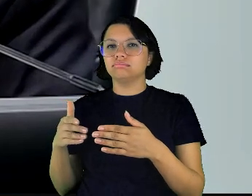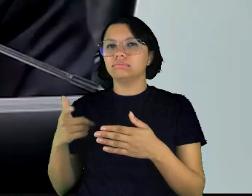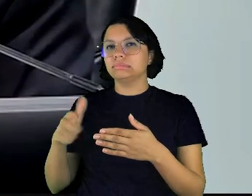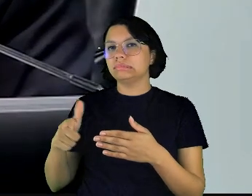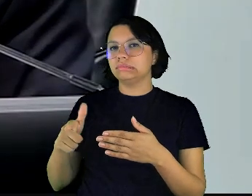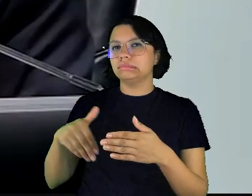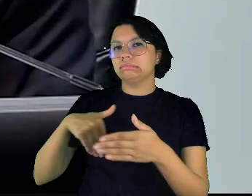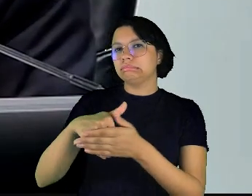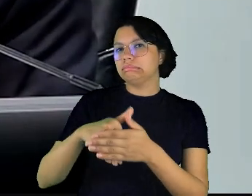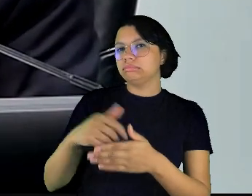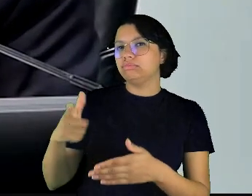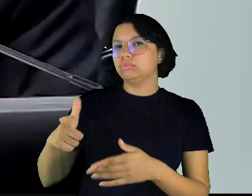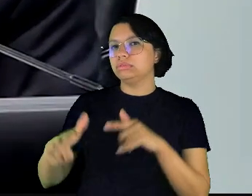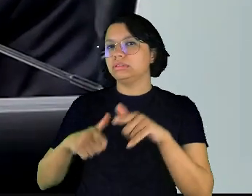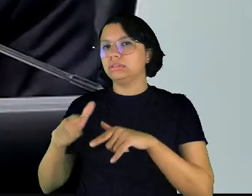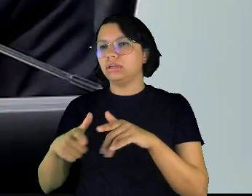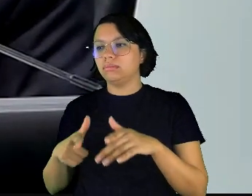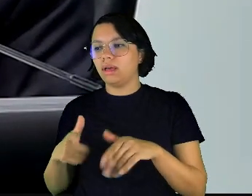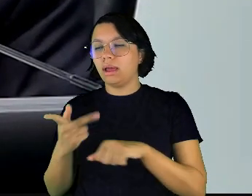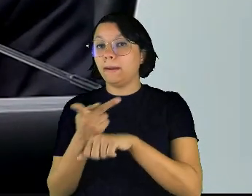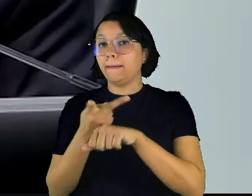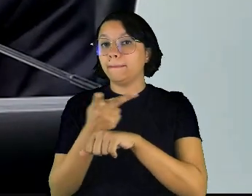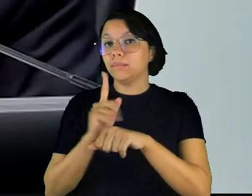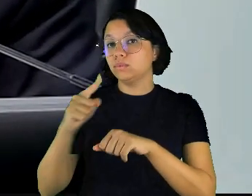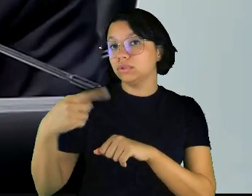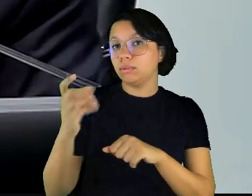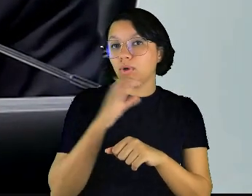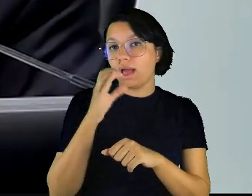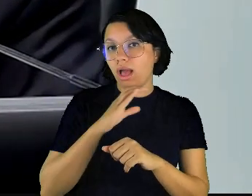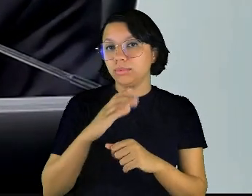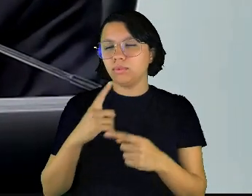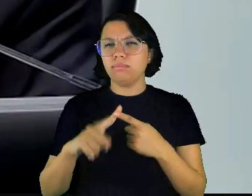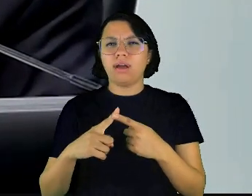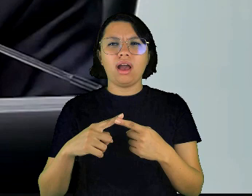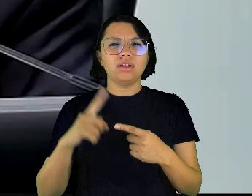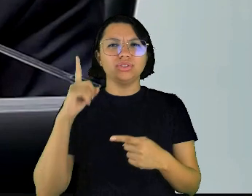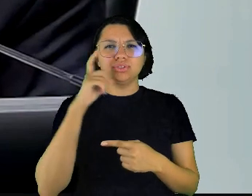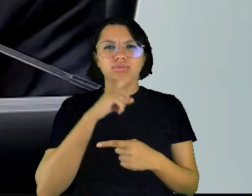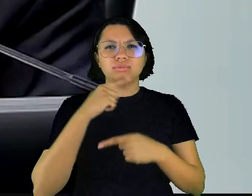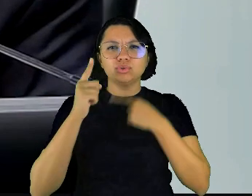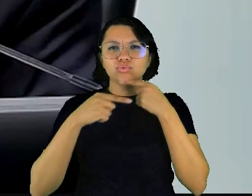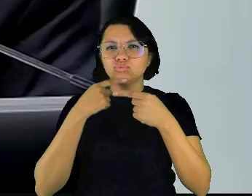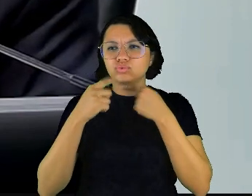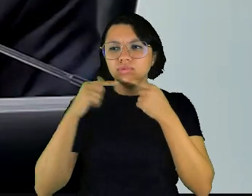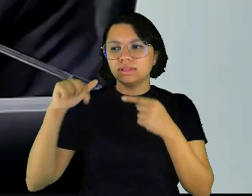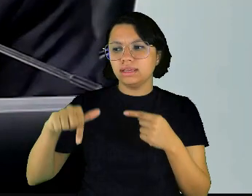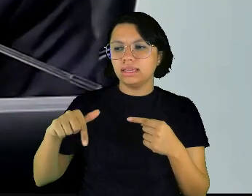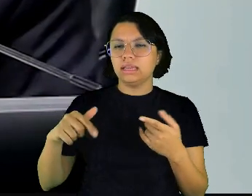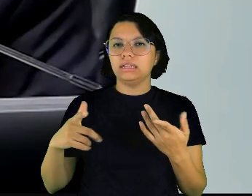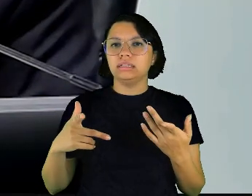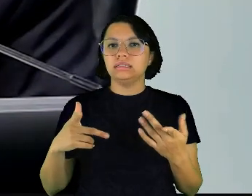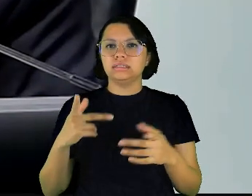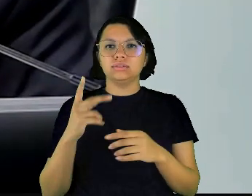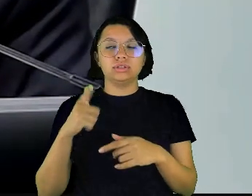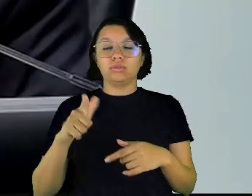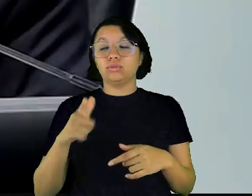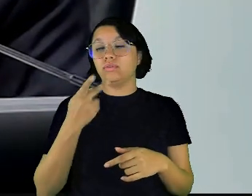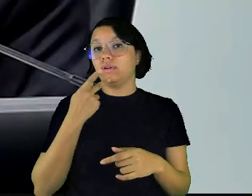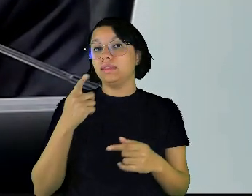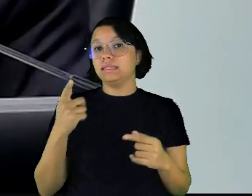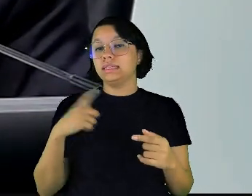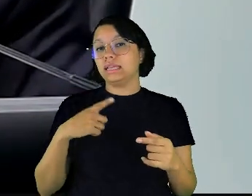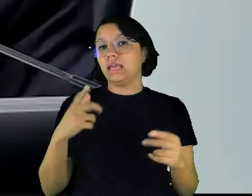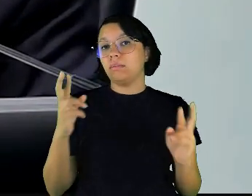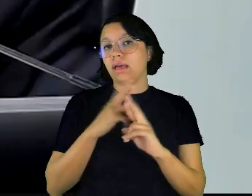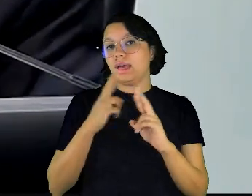logo busca isso. Tudo bem, vai ser difícil alguém duvidar, né, de que, não estou dizendo se há ou não a relação de emprego, né, mas